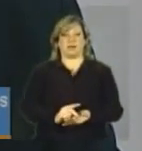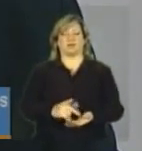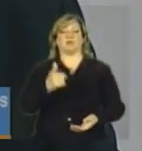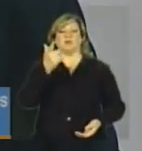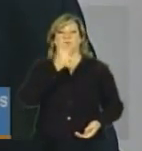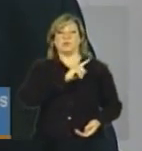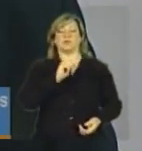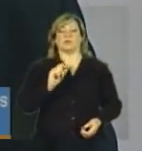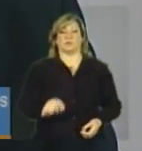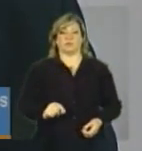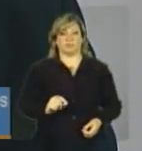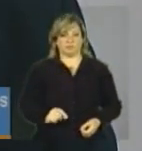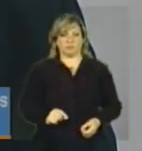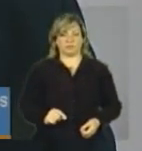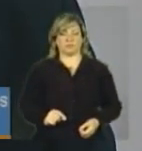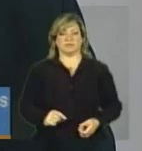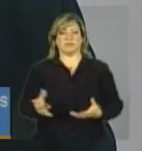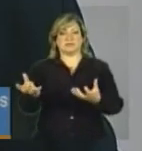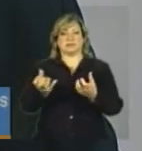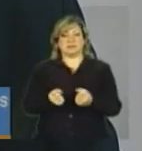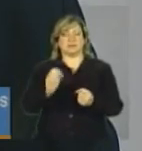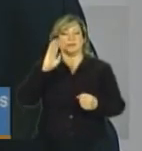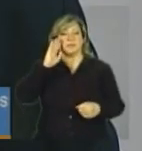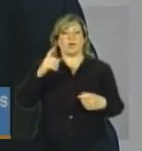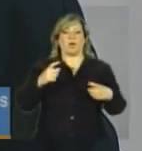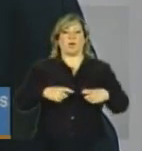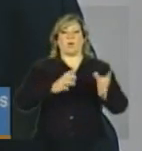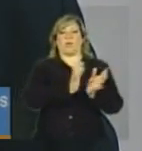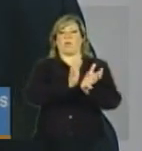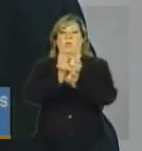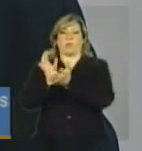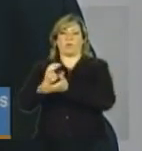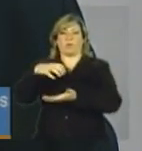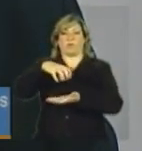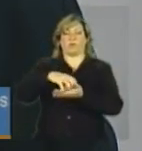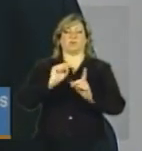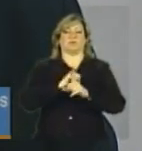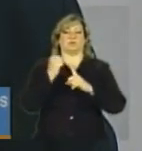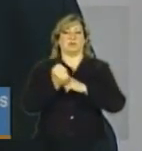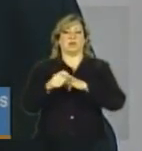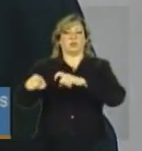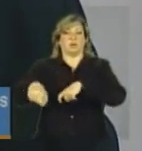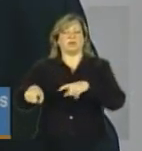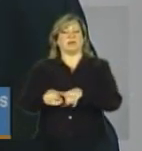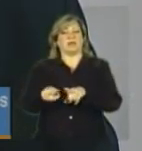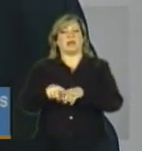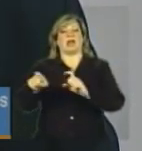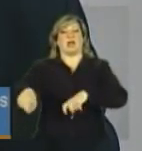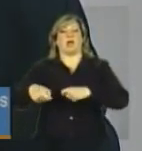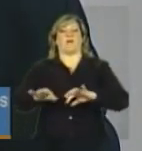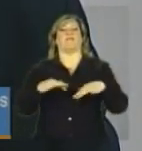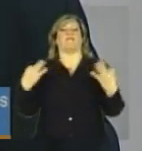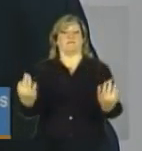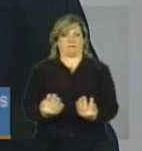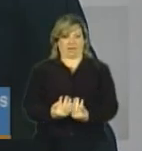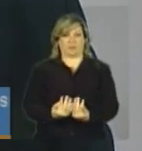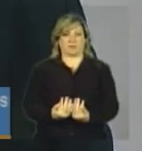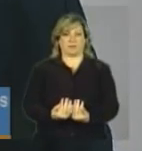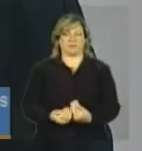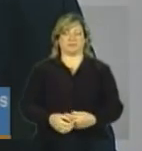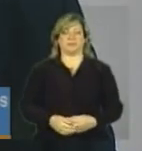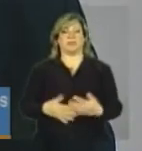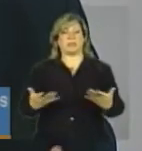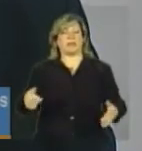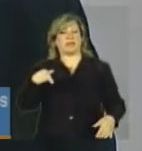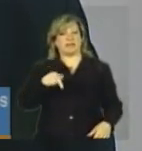absorvido principalmente pelo pelos movimentos sociais do campo e pela agricultura familiar. Então, neste